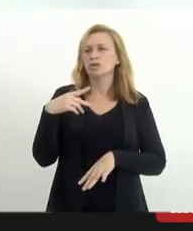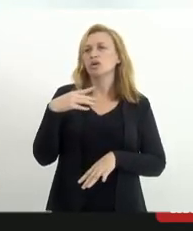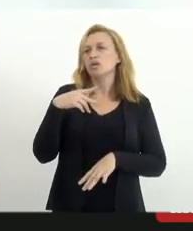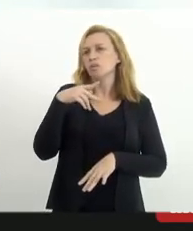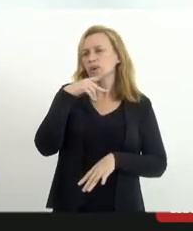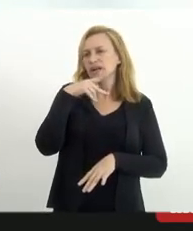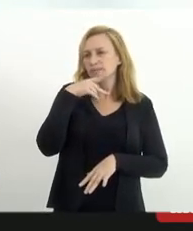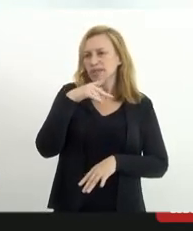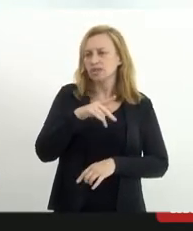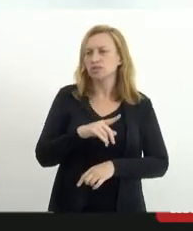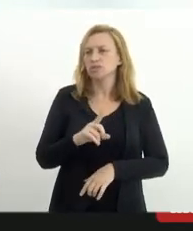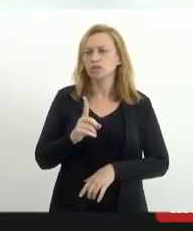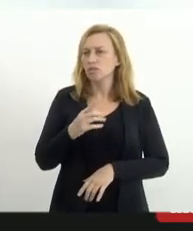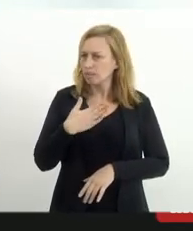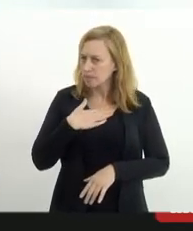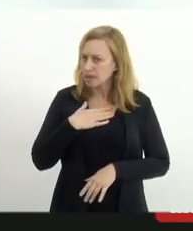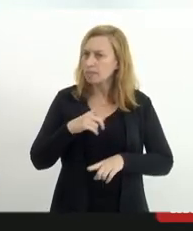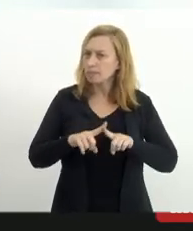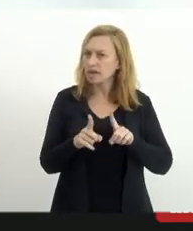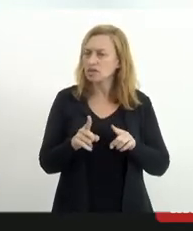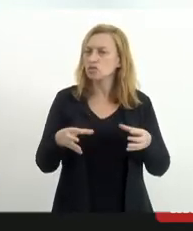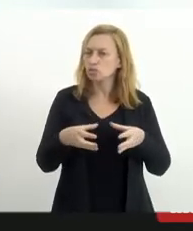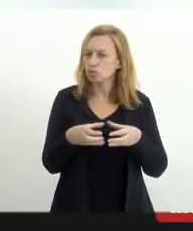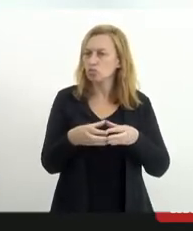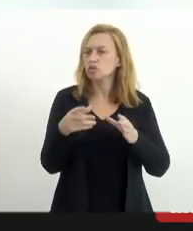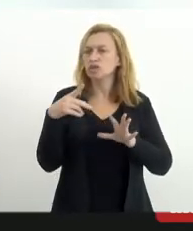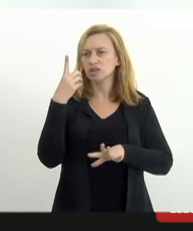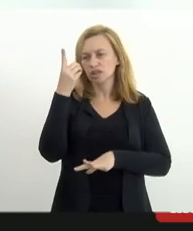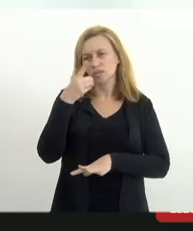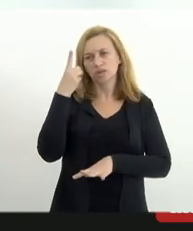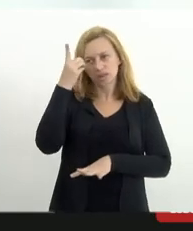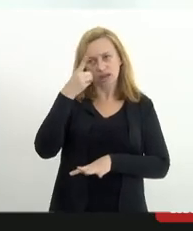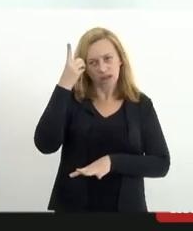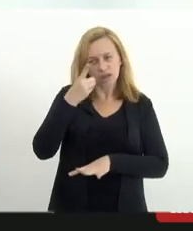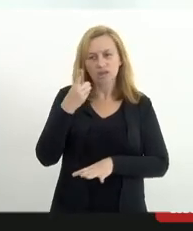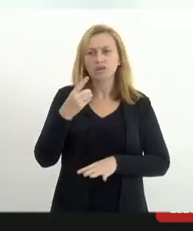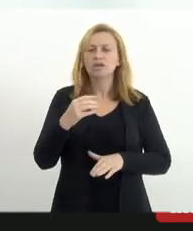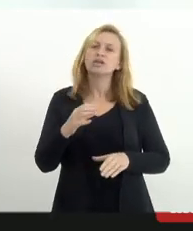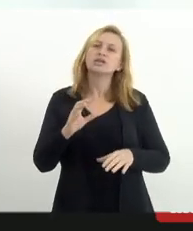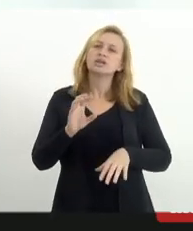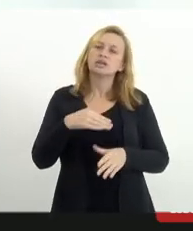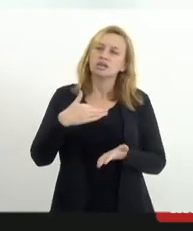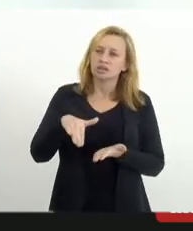parlamento, por proposição do seu secretário de Desenvolvimento